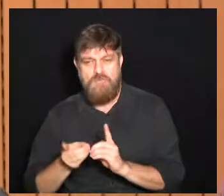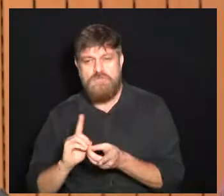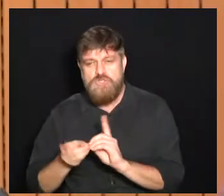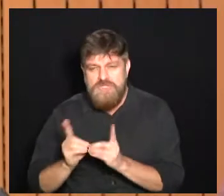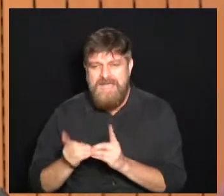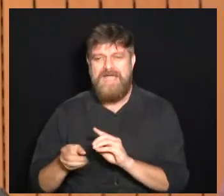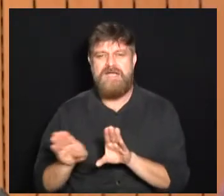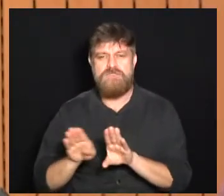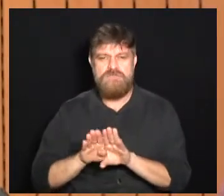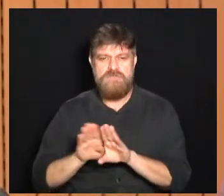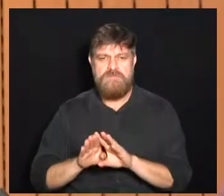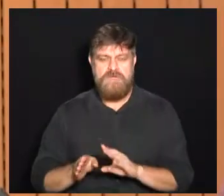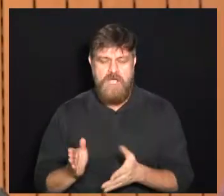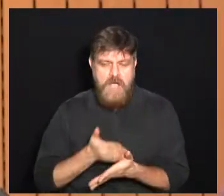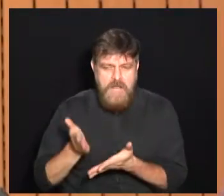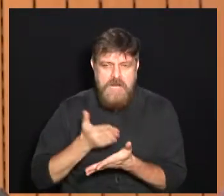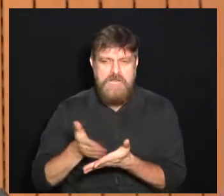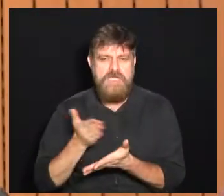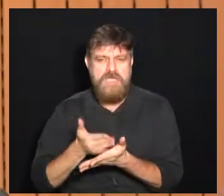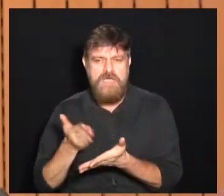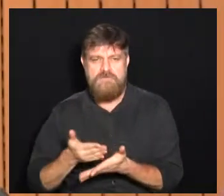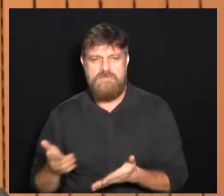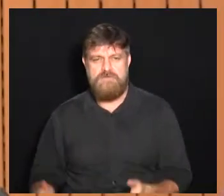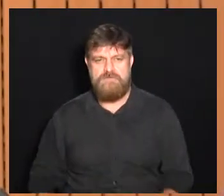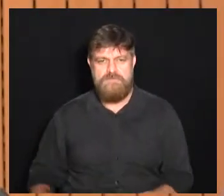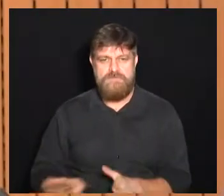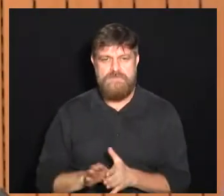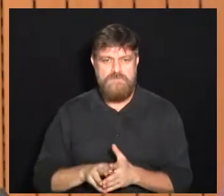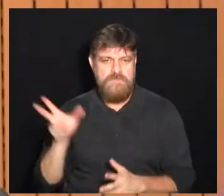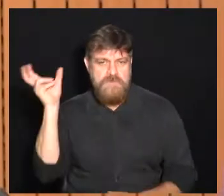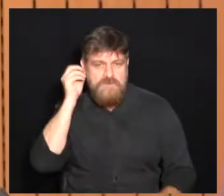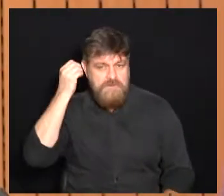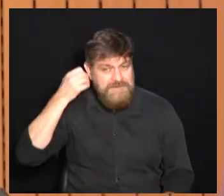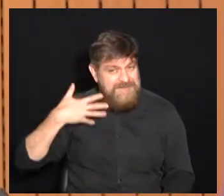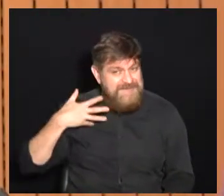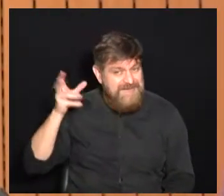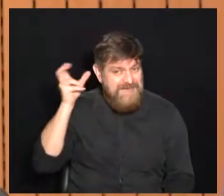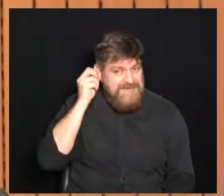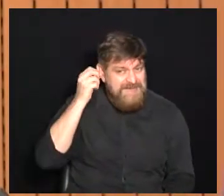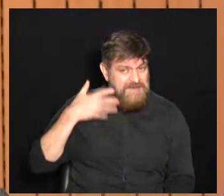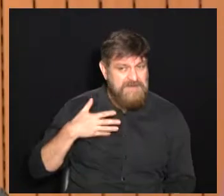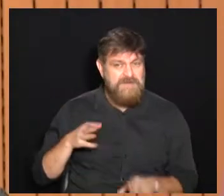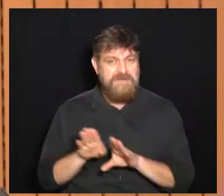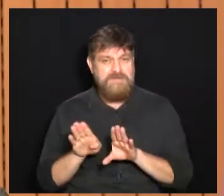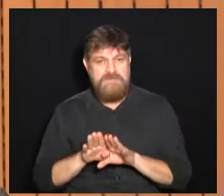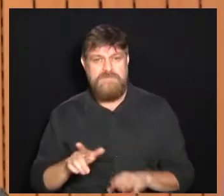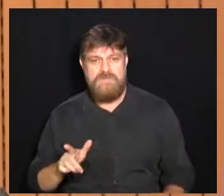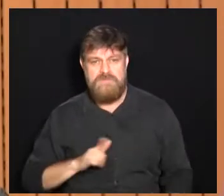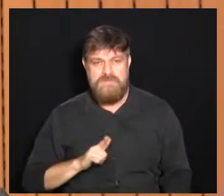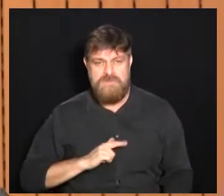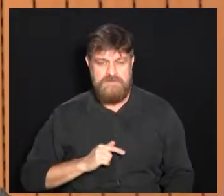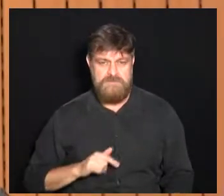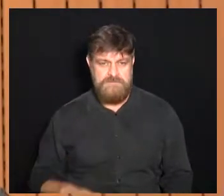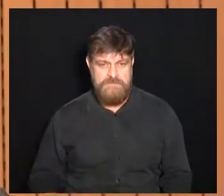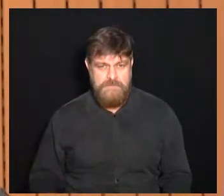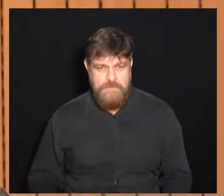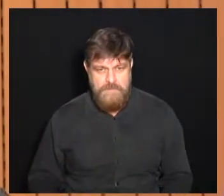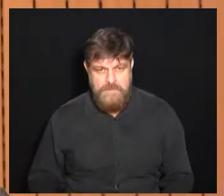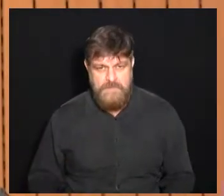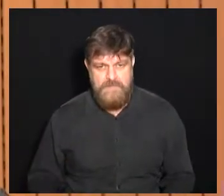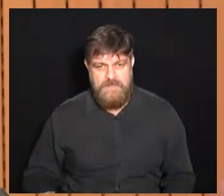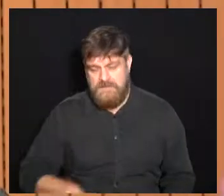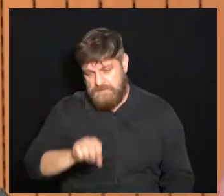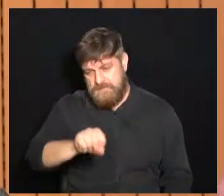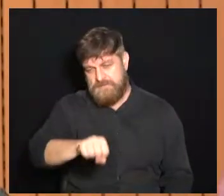material paradidático, livro audiodescritivo para as crianças, certo? Então, nós temos